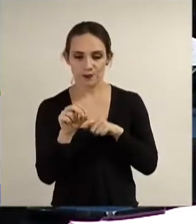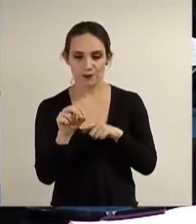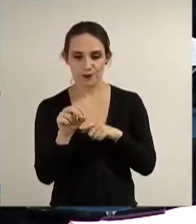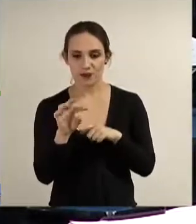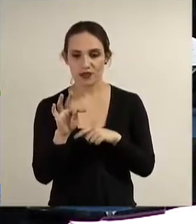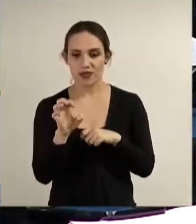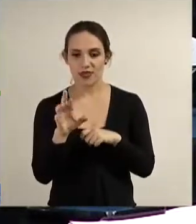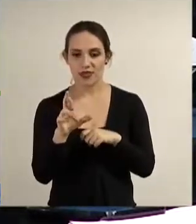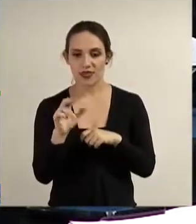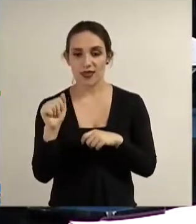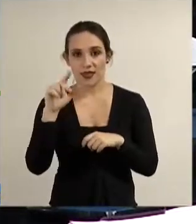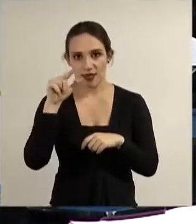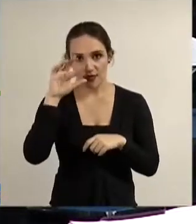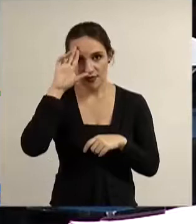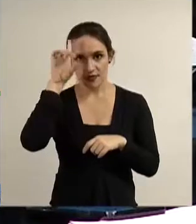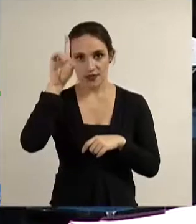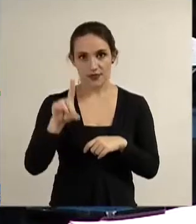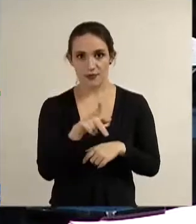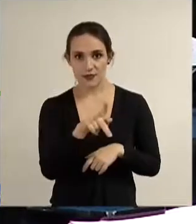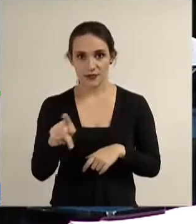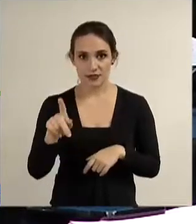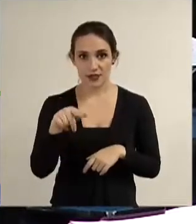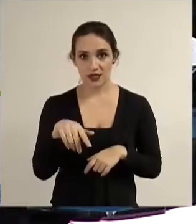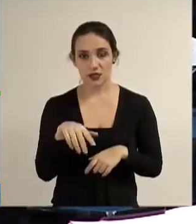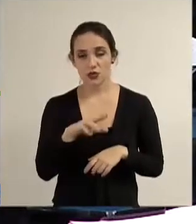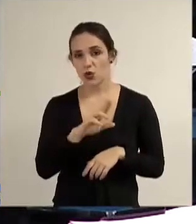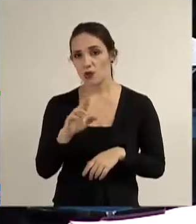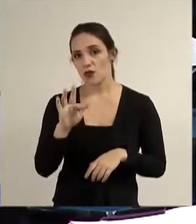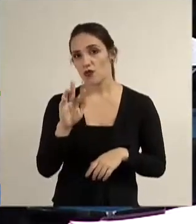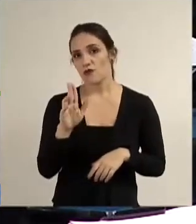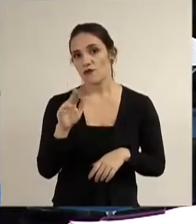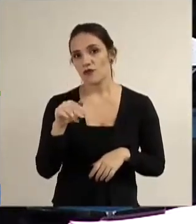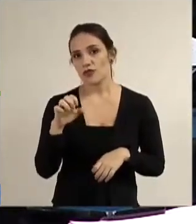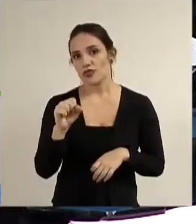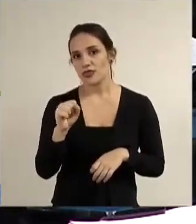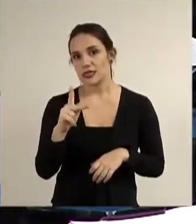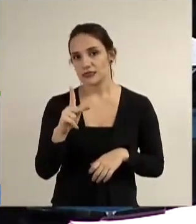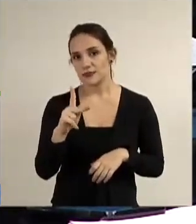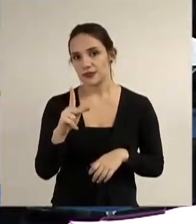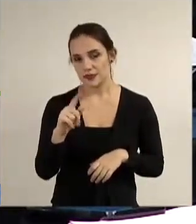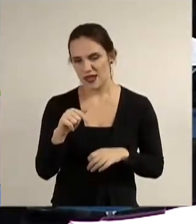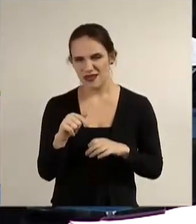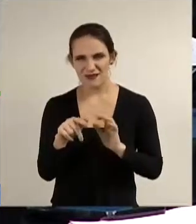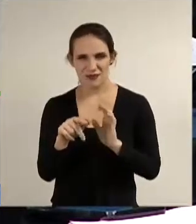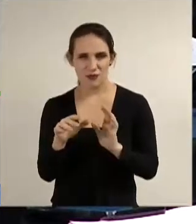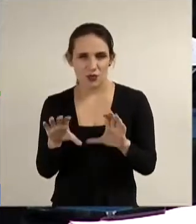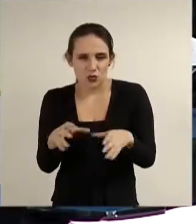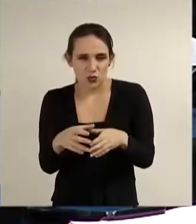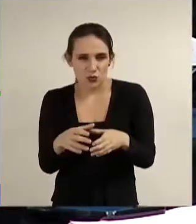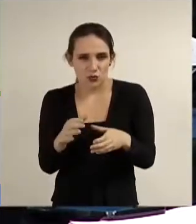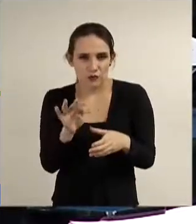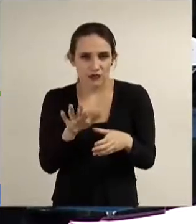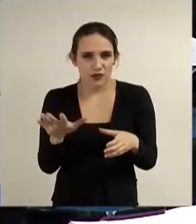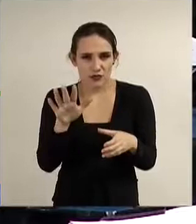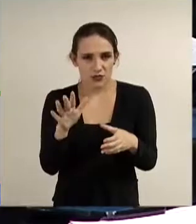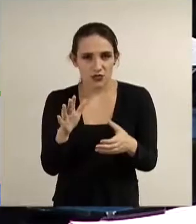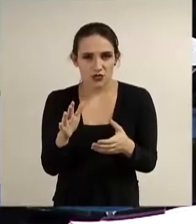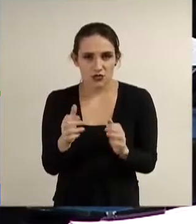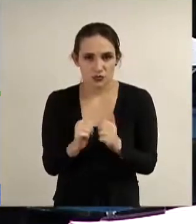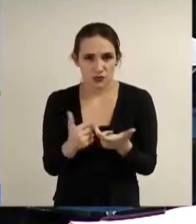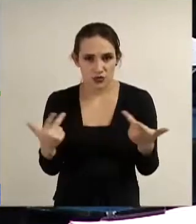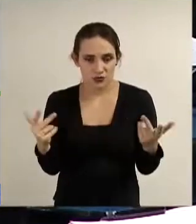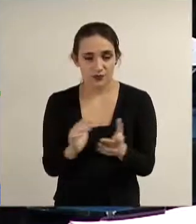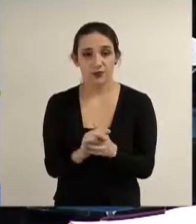que é diretor-presidente, na verdade, da FUNESP, solicitando a construção de área de lazer com parque